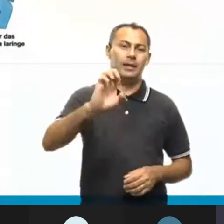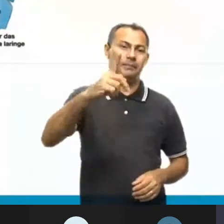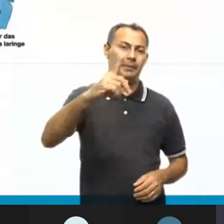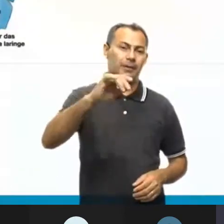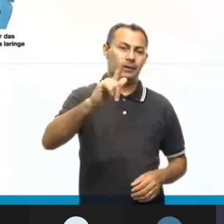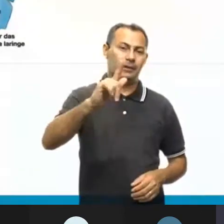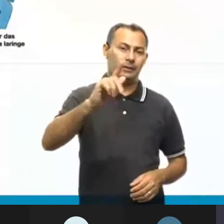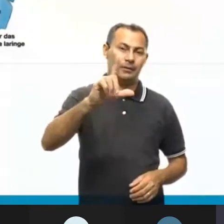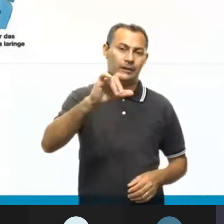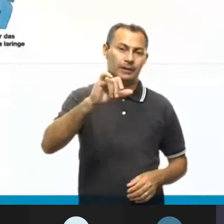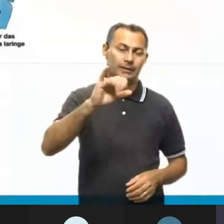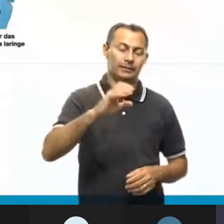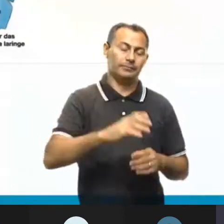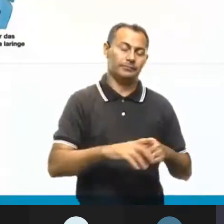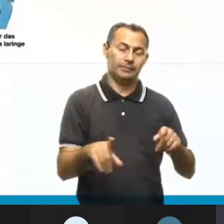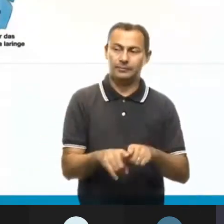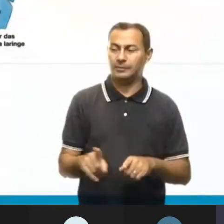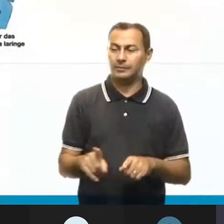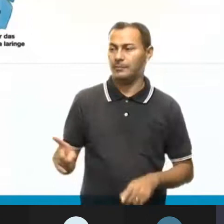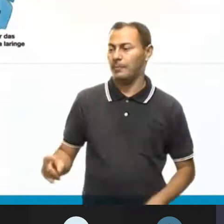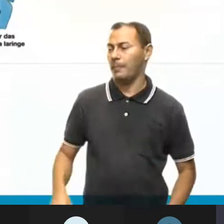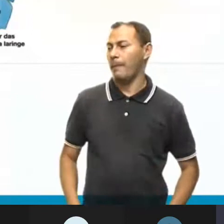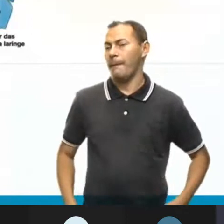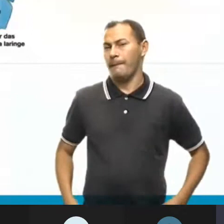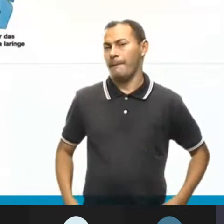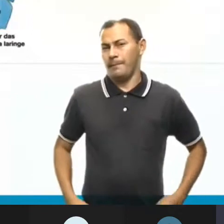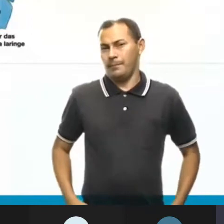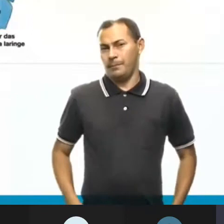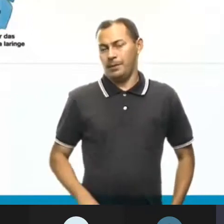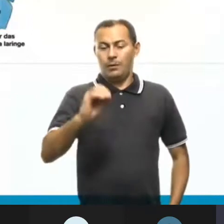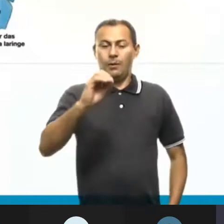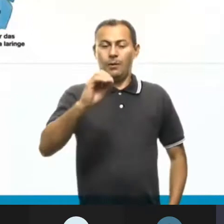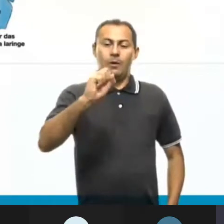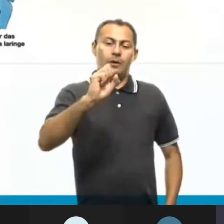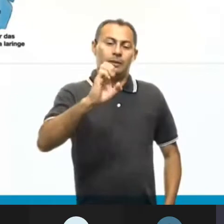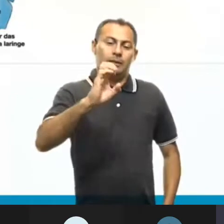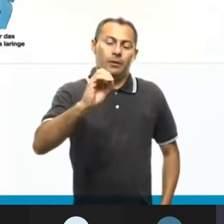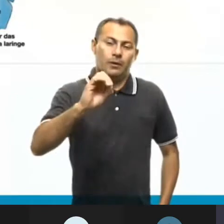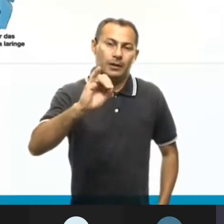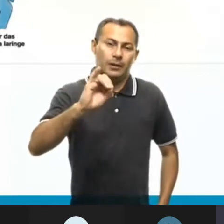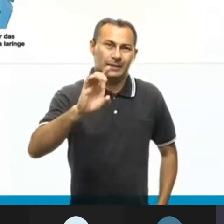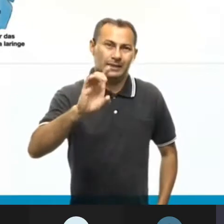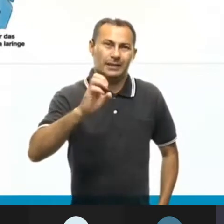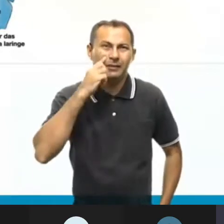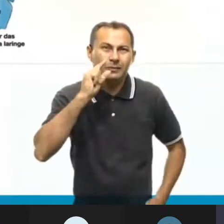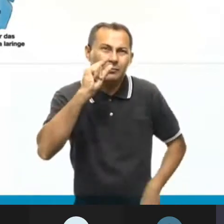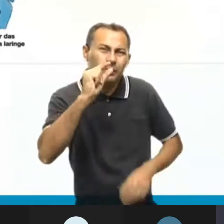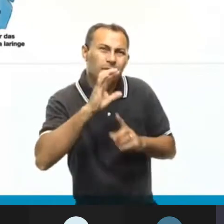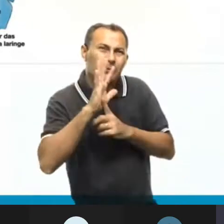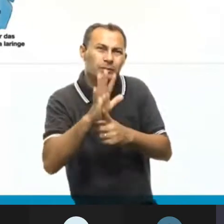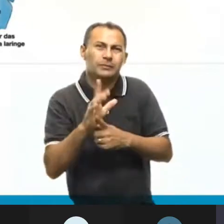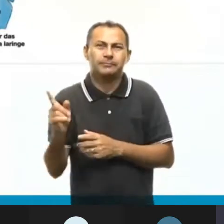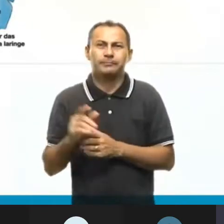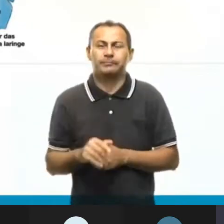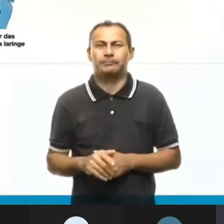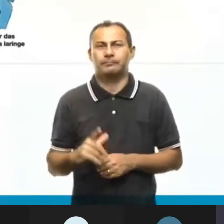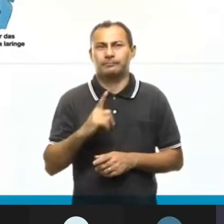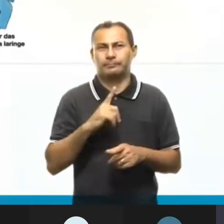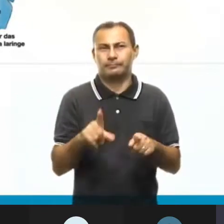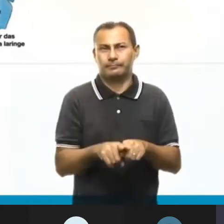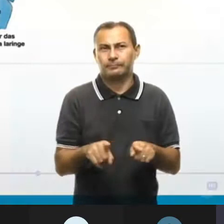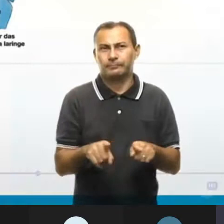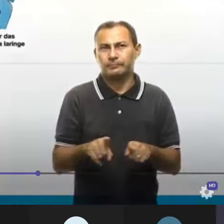epiglote, nós vamos ter aqui, ó, né, o ocioide, que a gente só vê a pontinha, né, dele aqui.